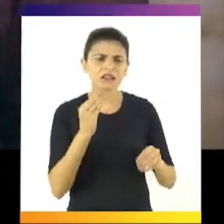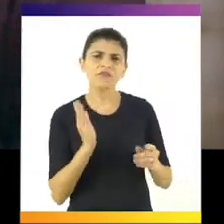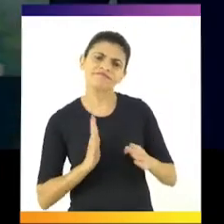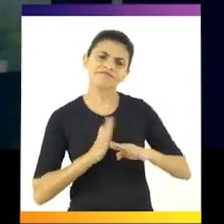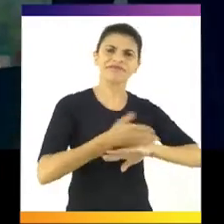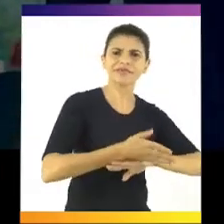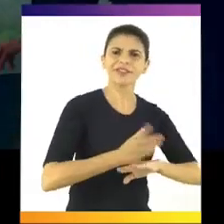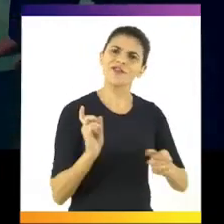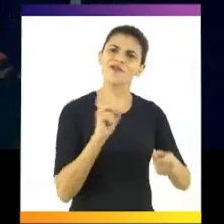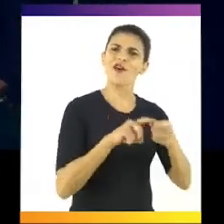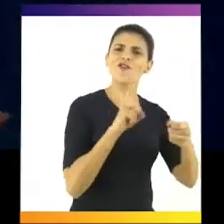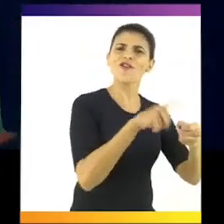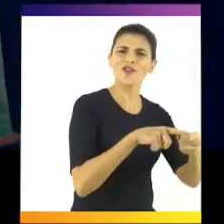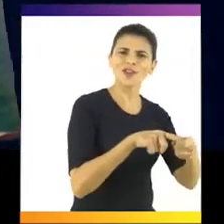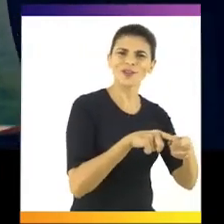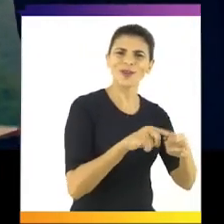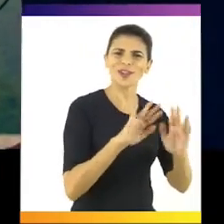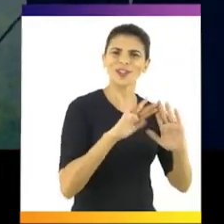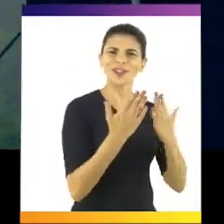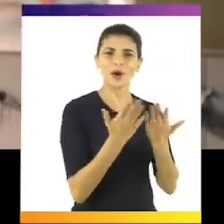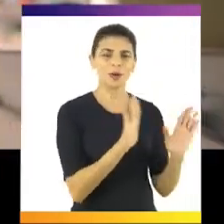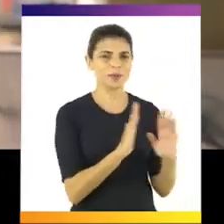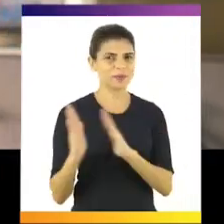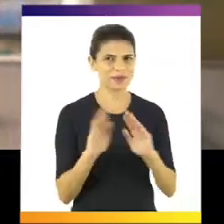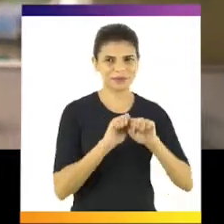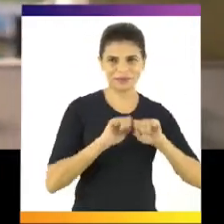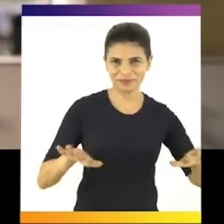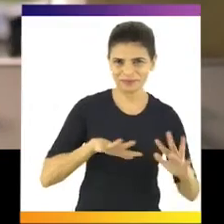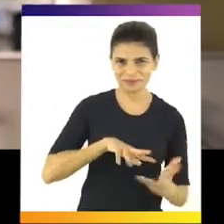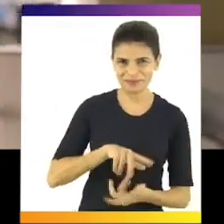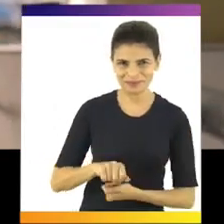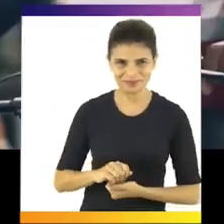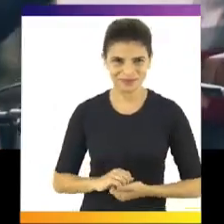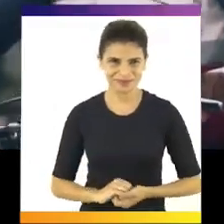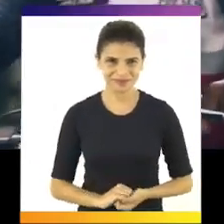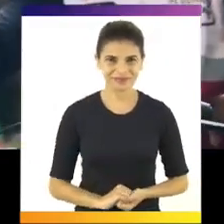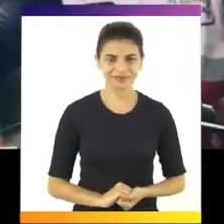de crianças que haviam abandonado a escola na pandemia.